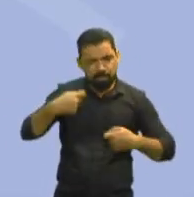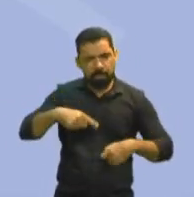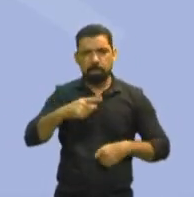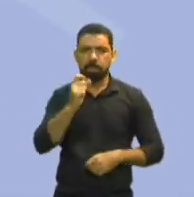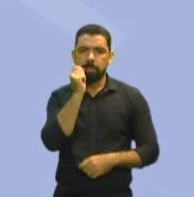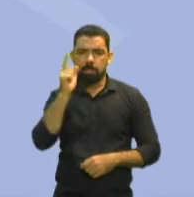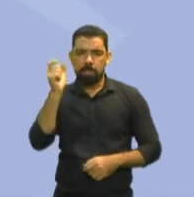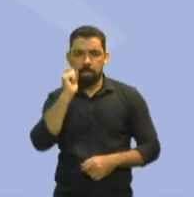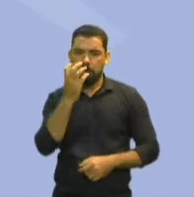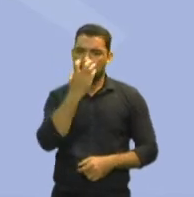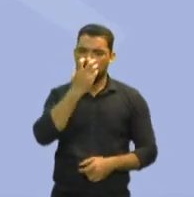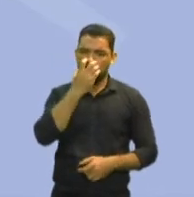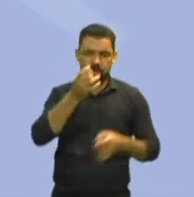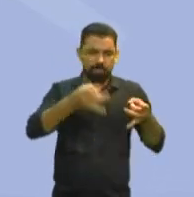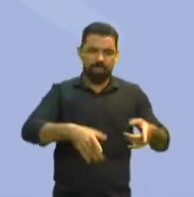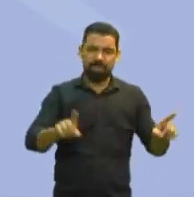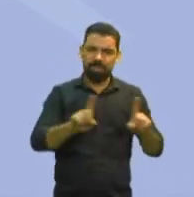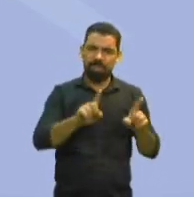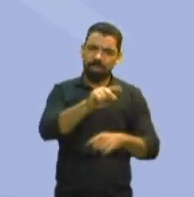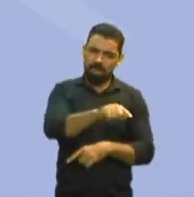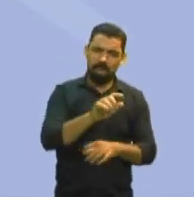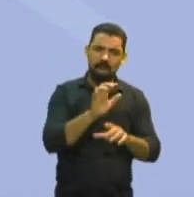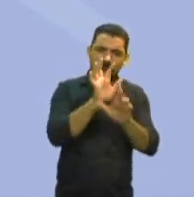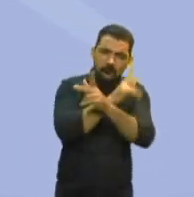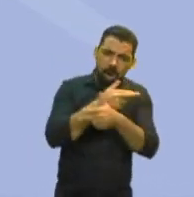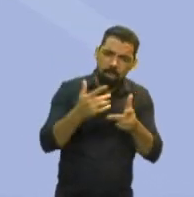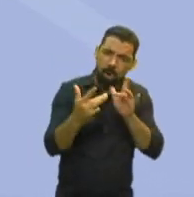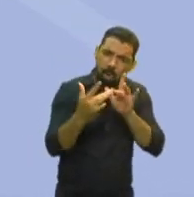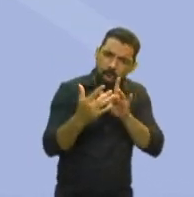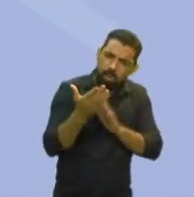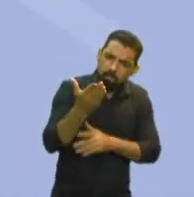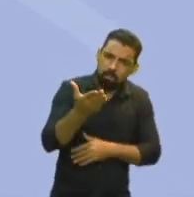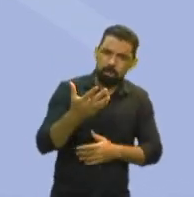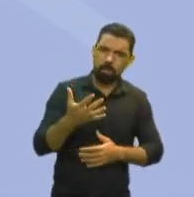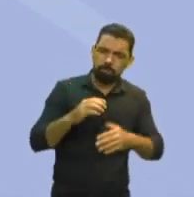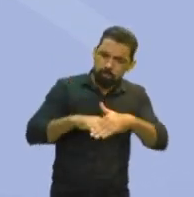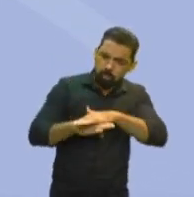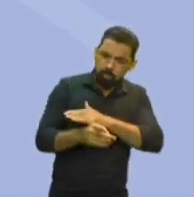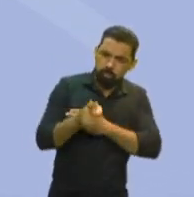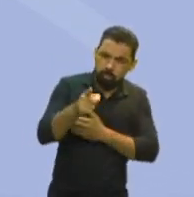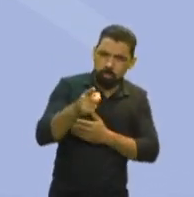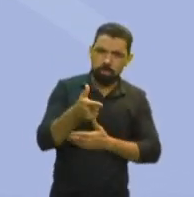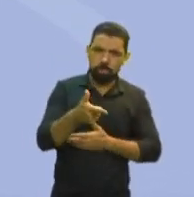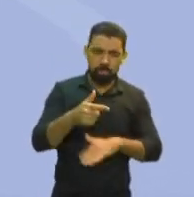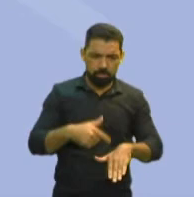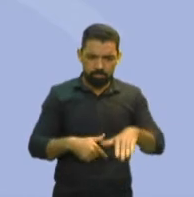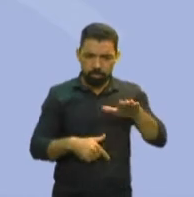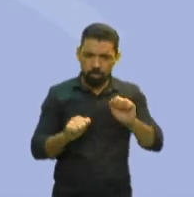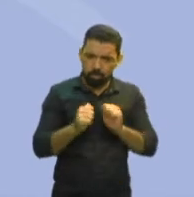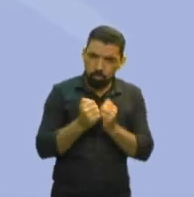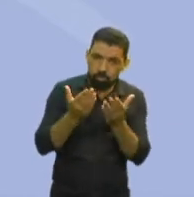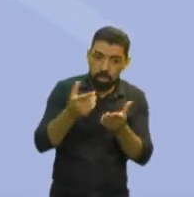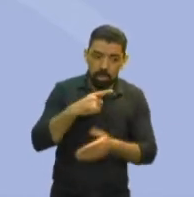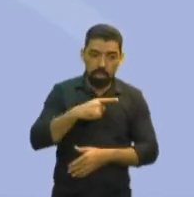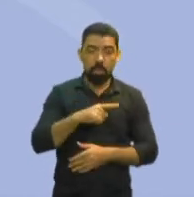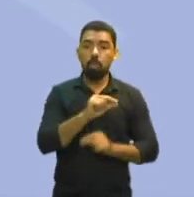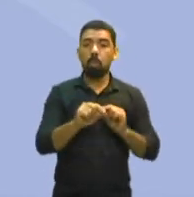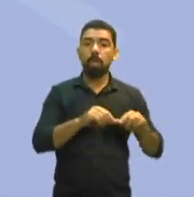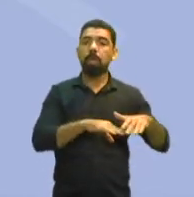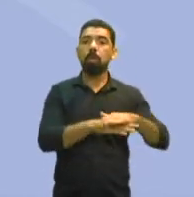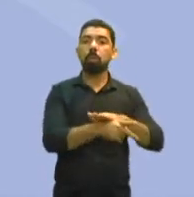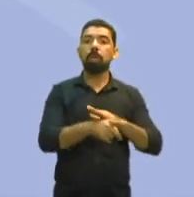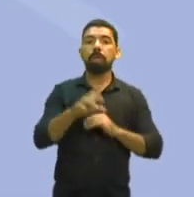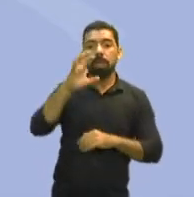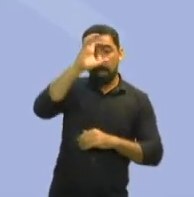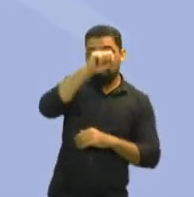ser senciente, ele está acostumado com você, ele foi criado com você, ele tem hábitos que adquiriu juntamente com